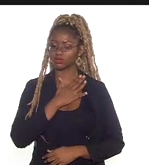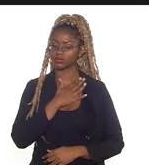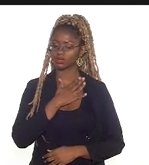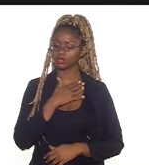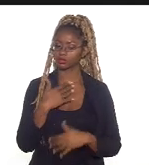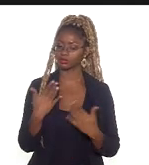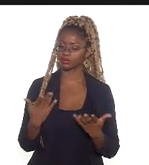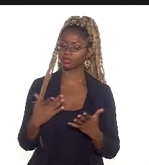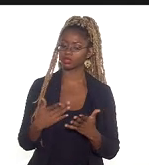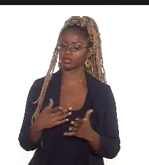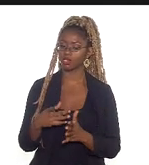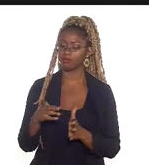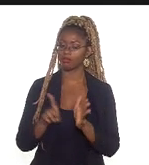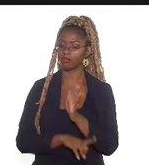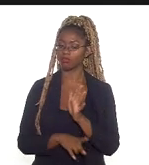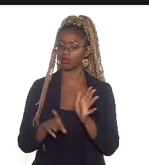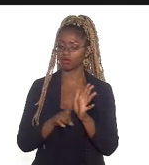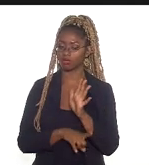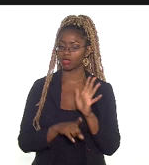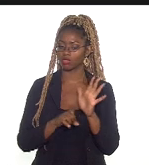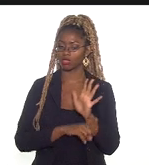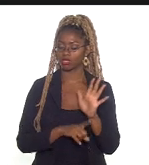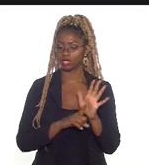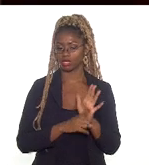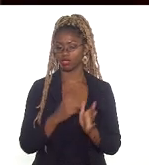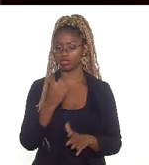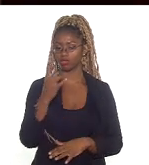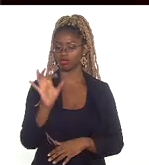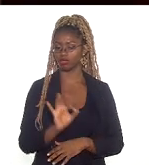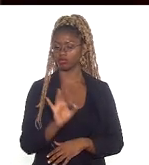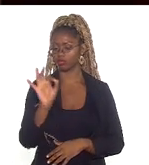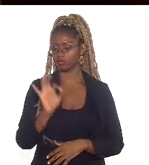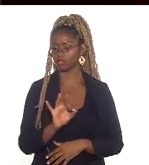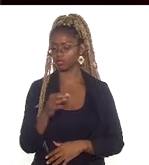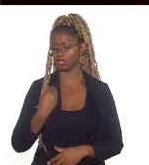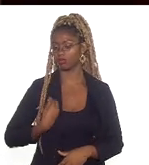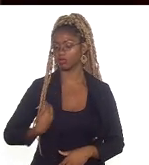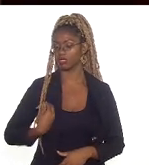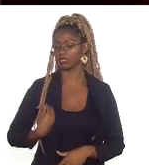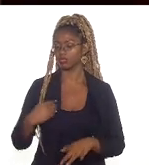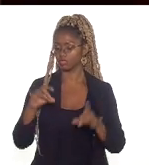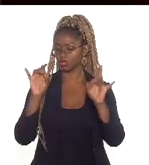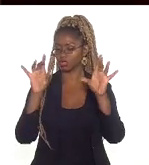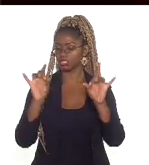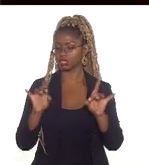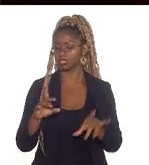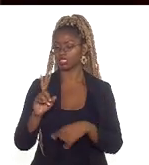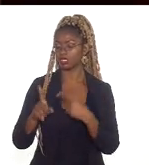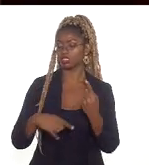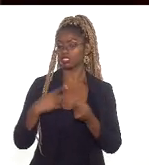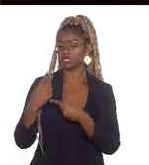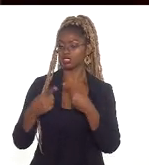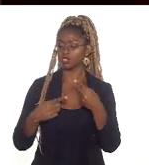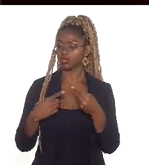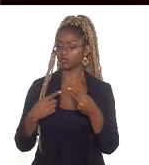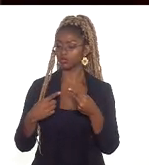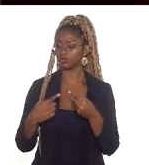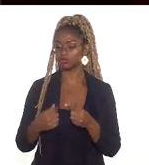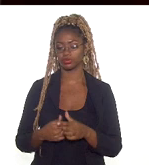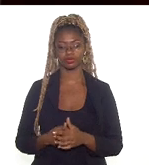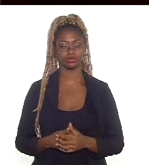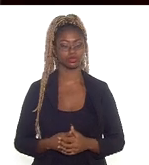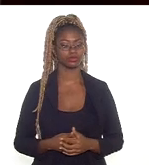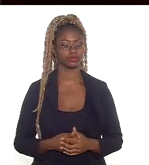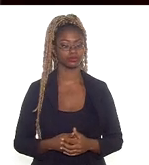abatido, quer dizer, preliminarmente, os 1% da participação especial, e depois,